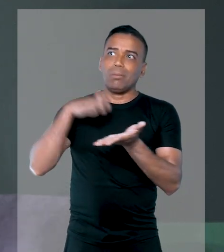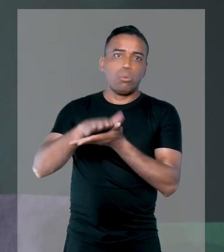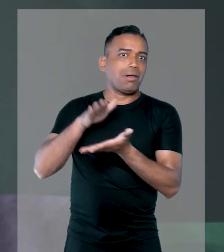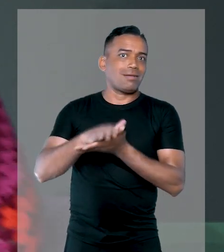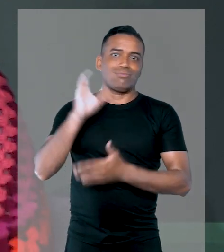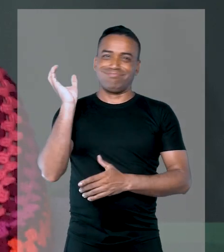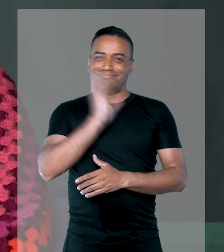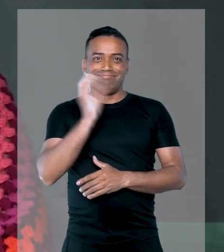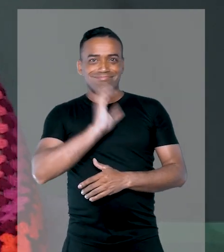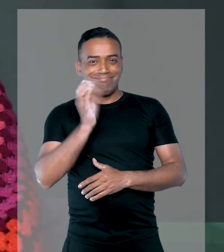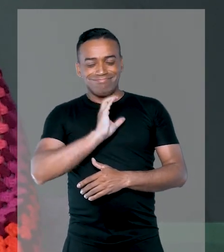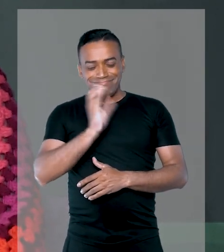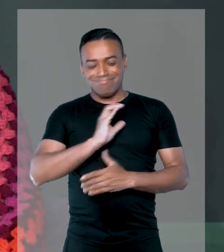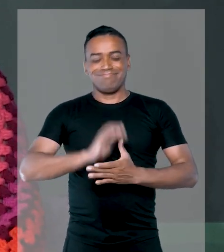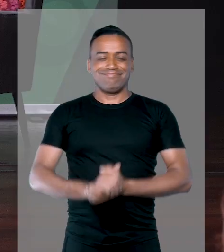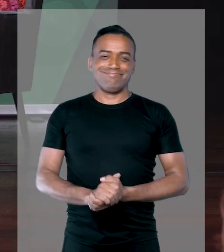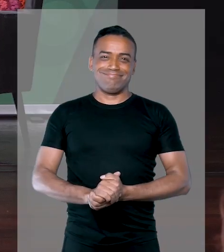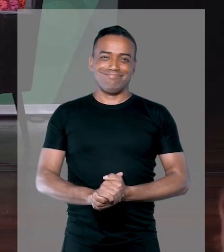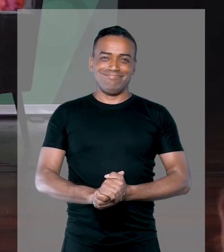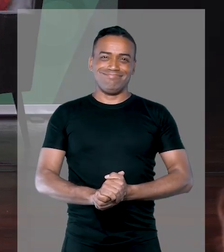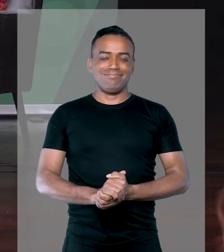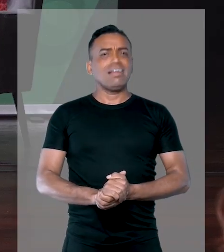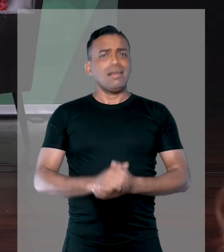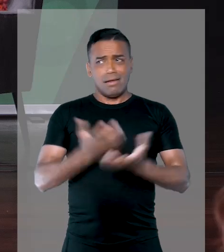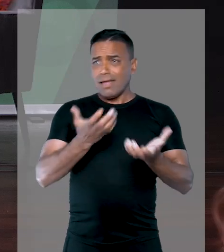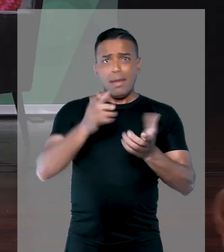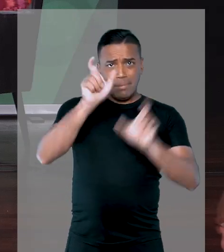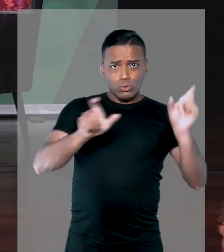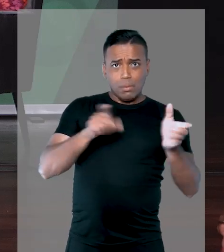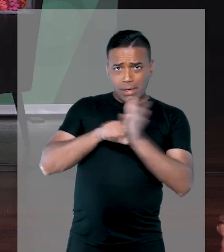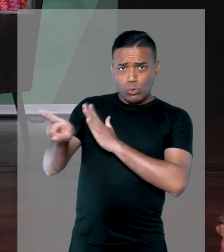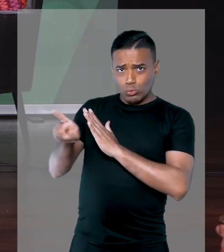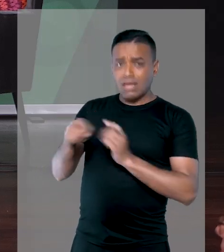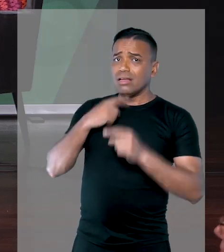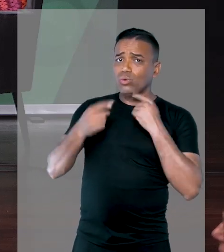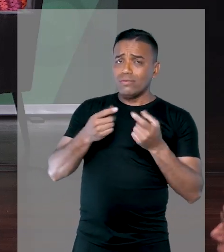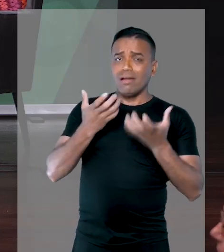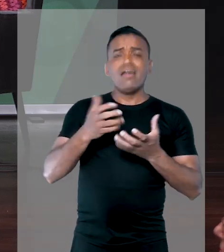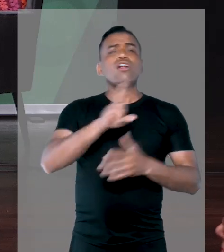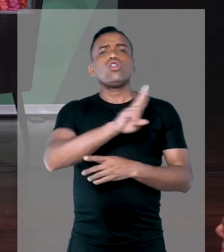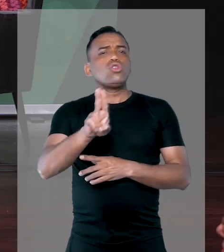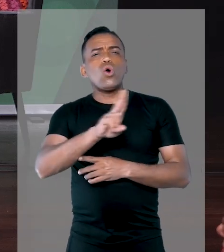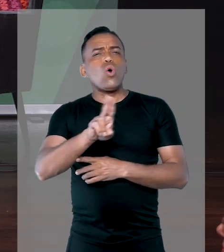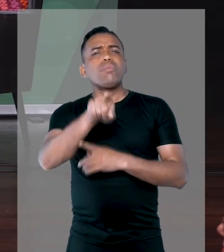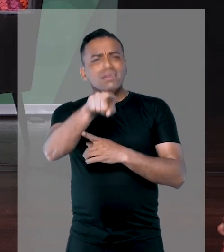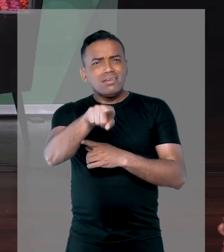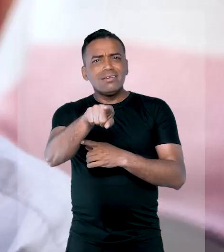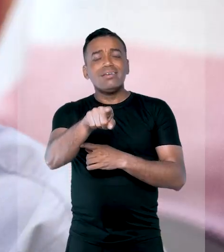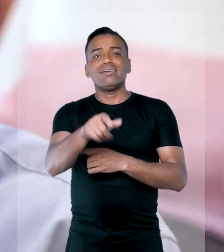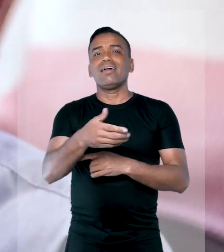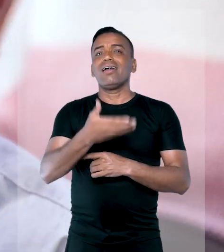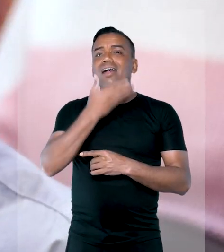fui aquela coisa, já fui indo. Alguém quer perguntar? Um homem na plateia faz uma pergunta ao